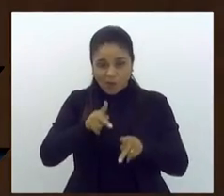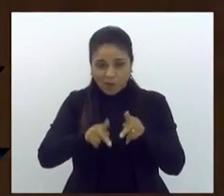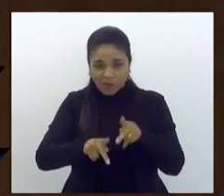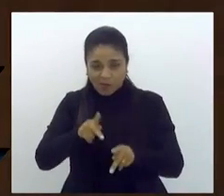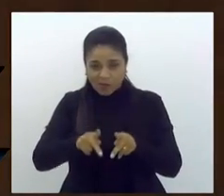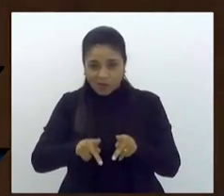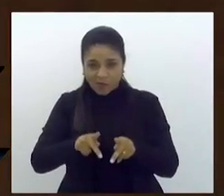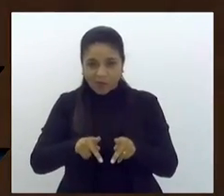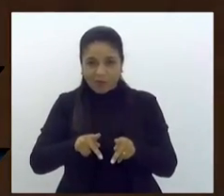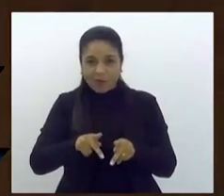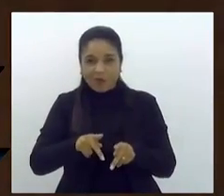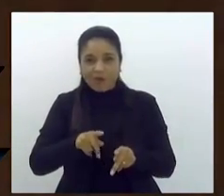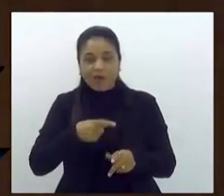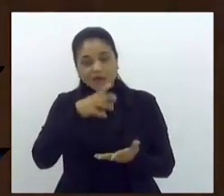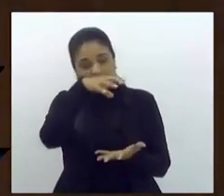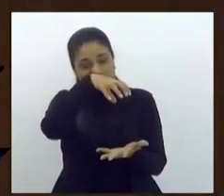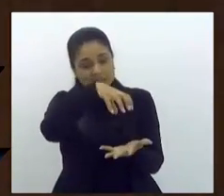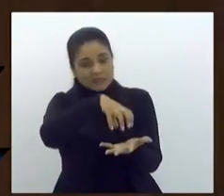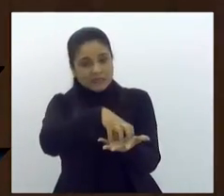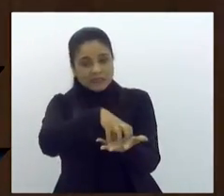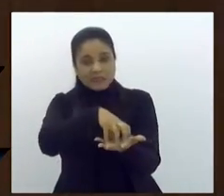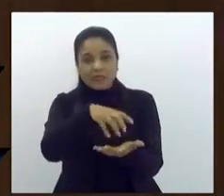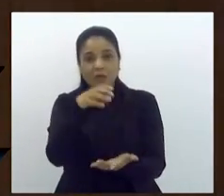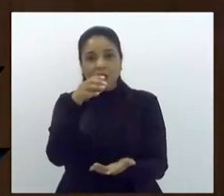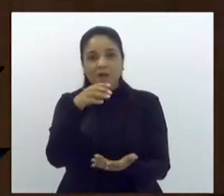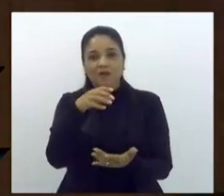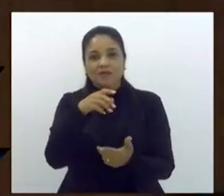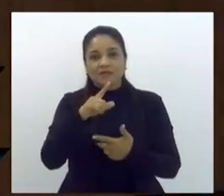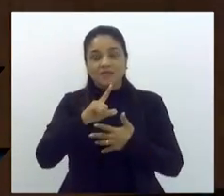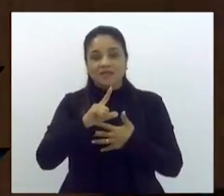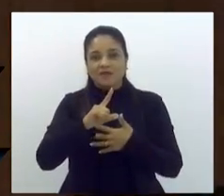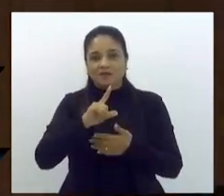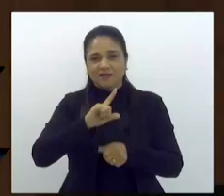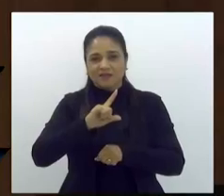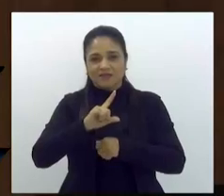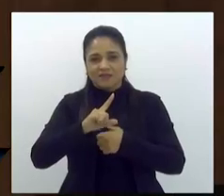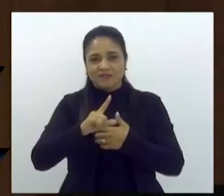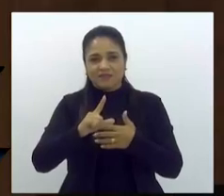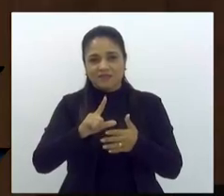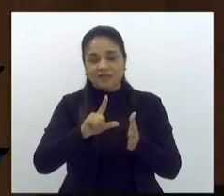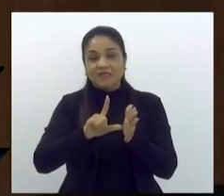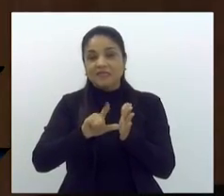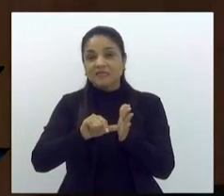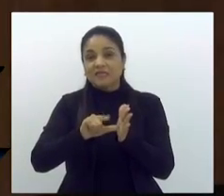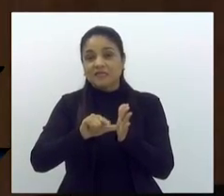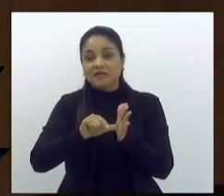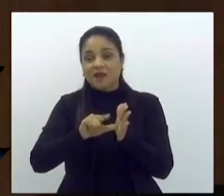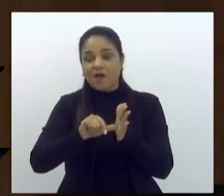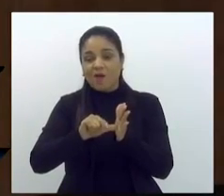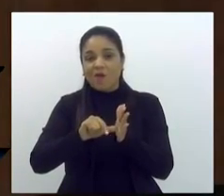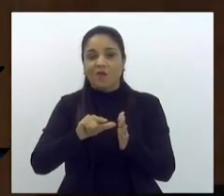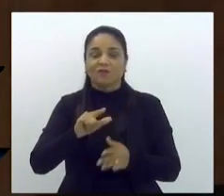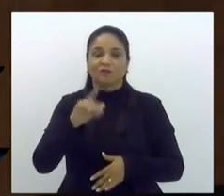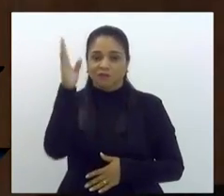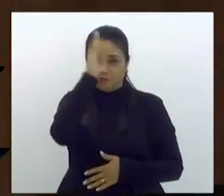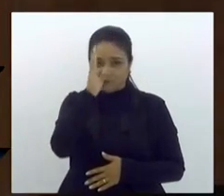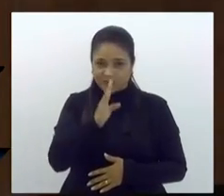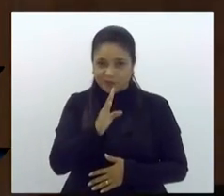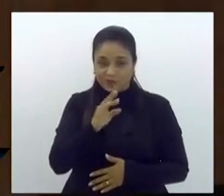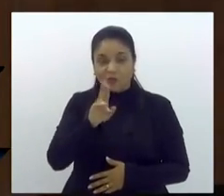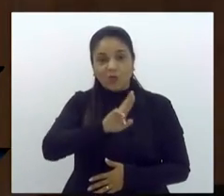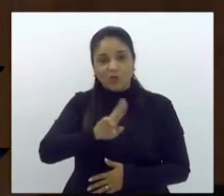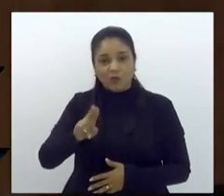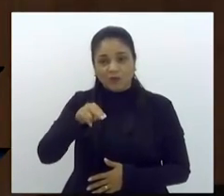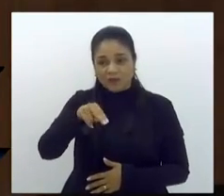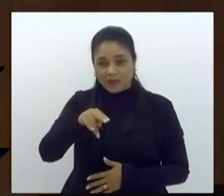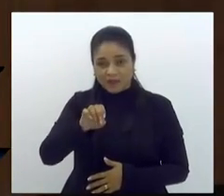aqui na central do Brasil o restaurante que levou o nome do Betinho o